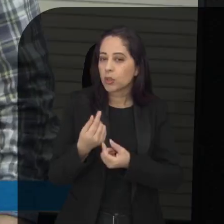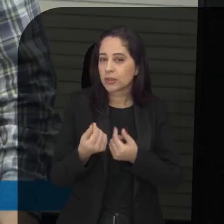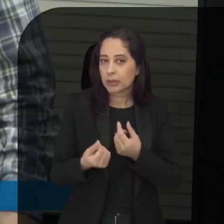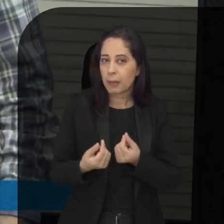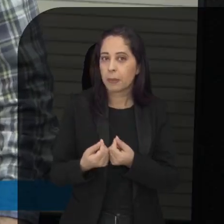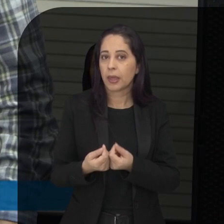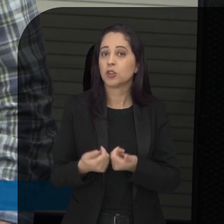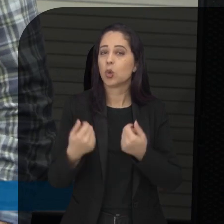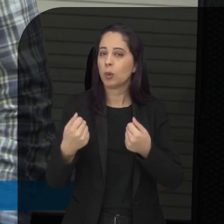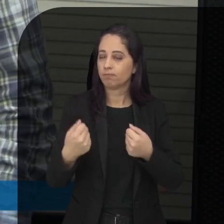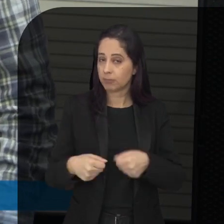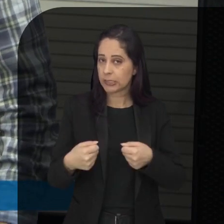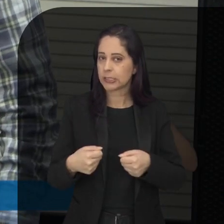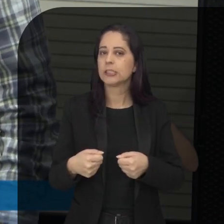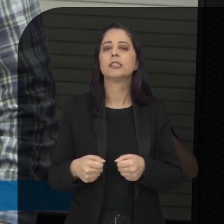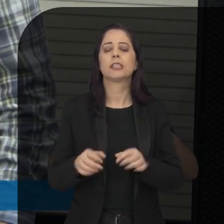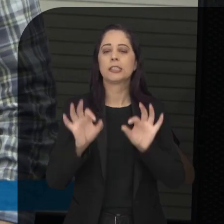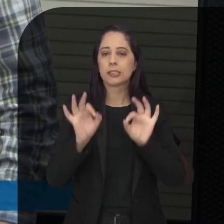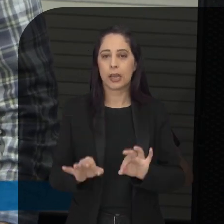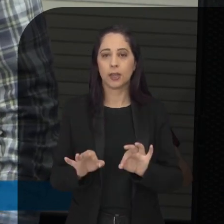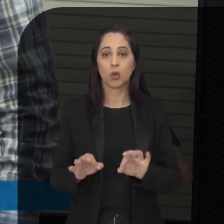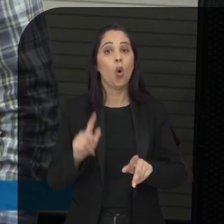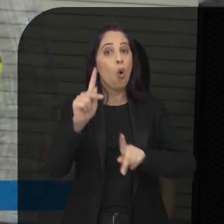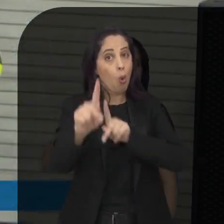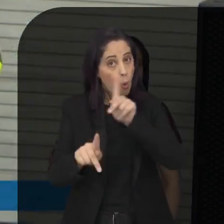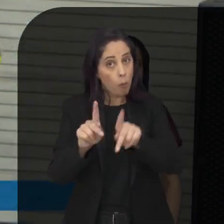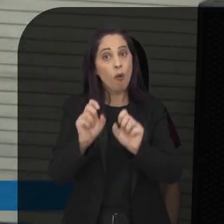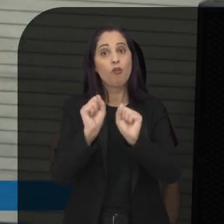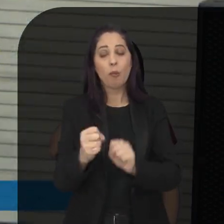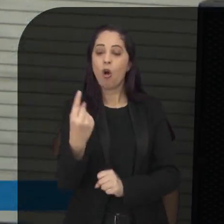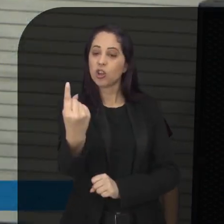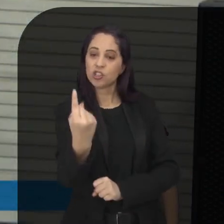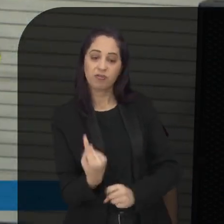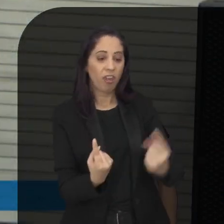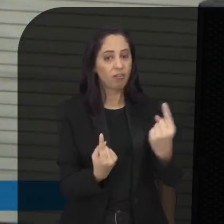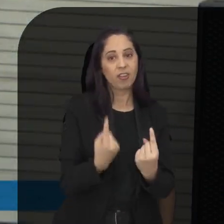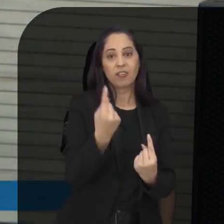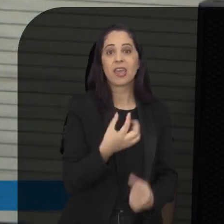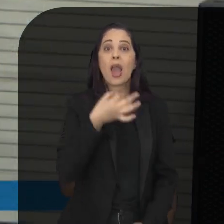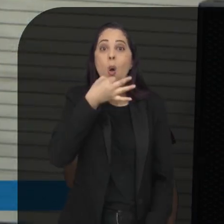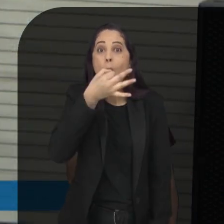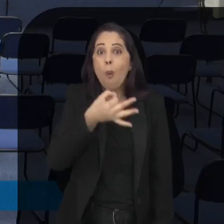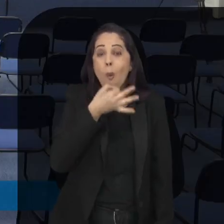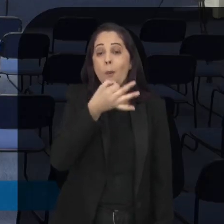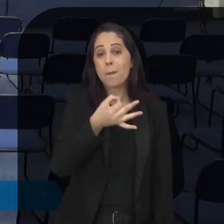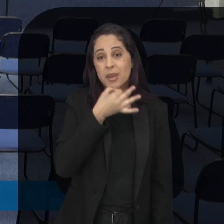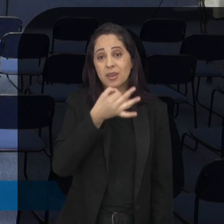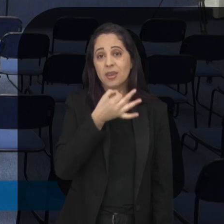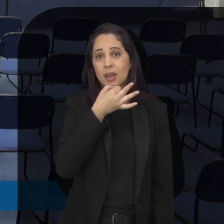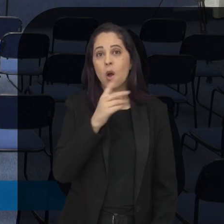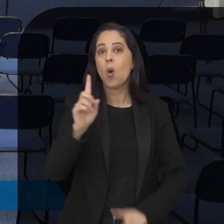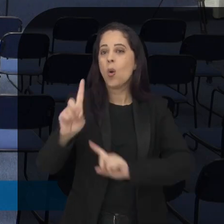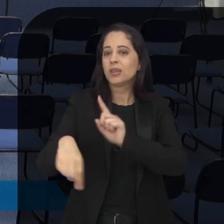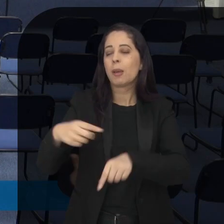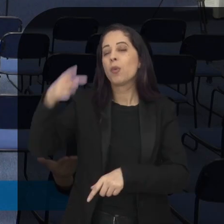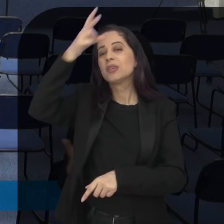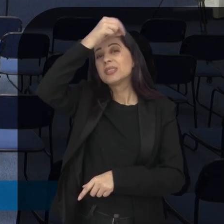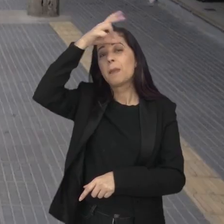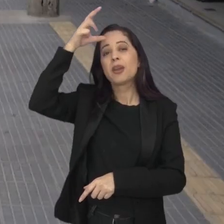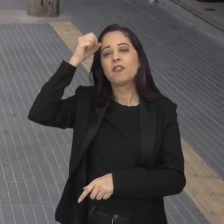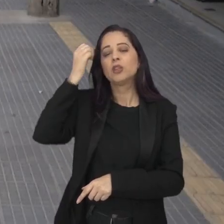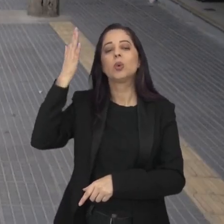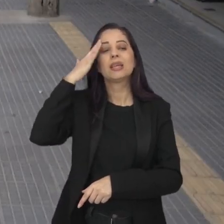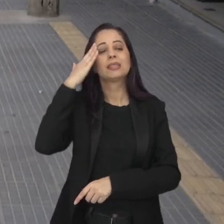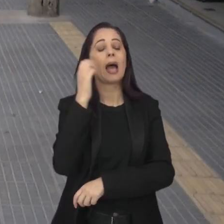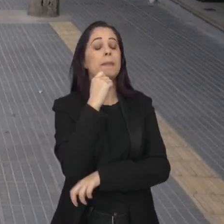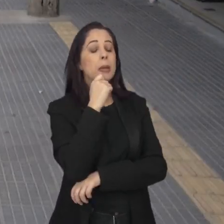arquitetado, a participação popular é muito importante, pois é a partir da opinião dos moradores que o Poder Executivo pode saber